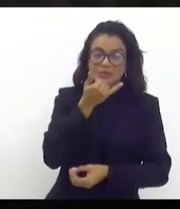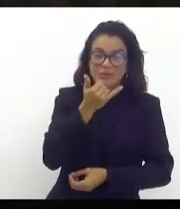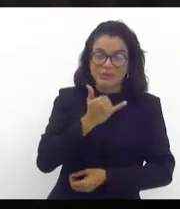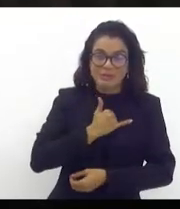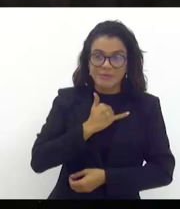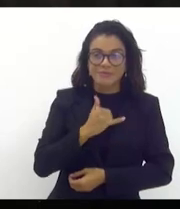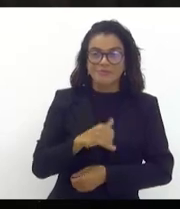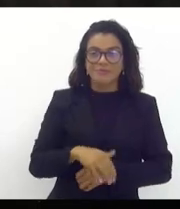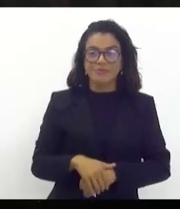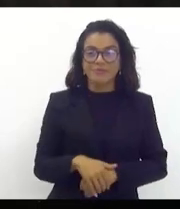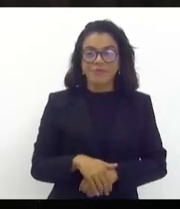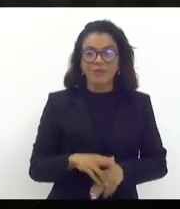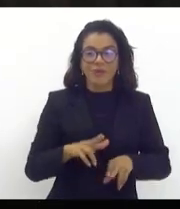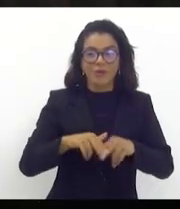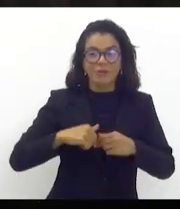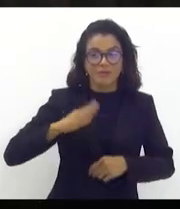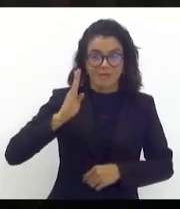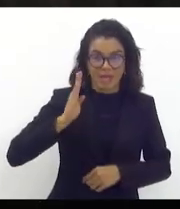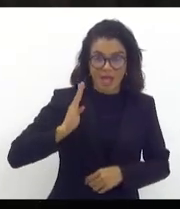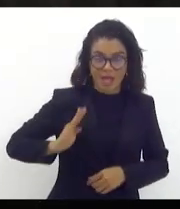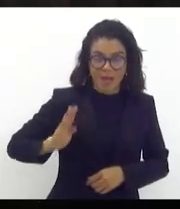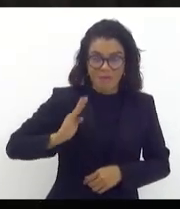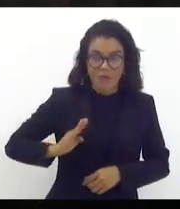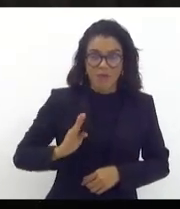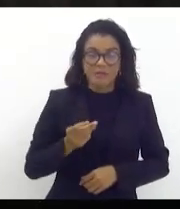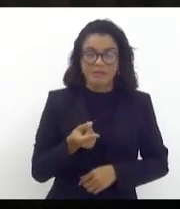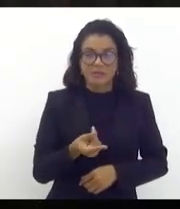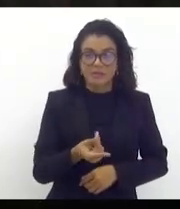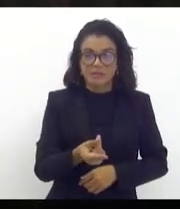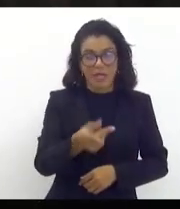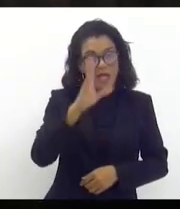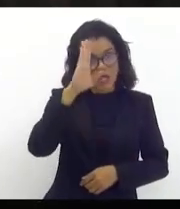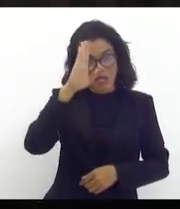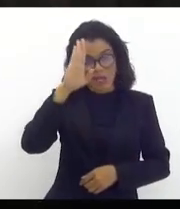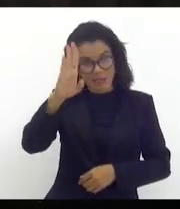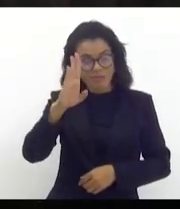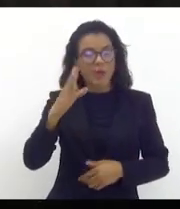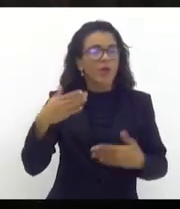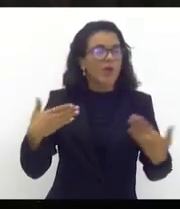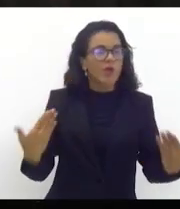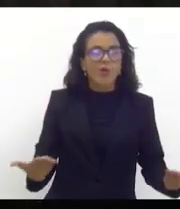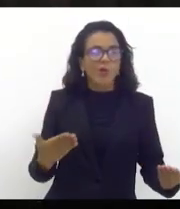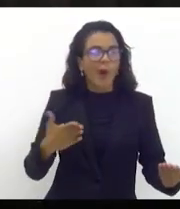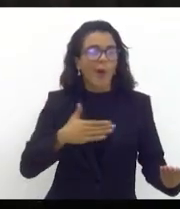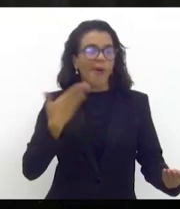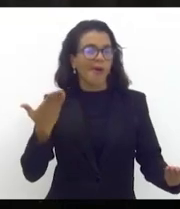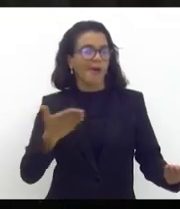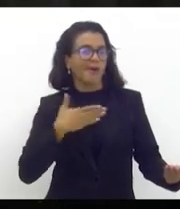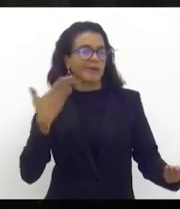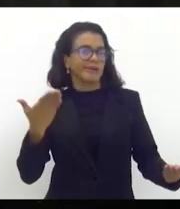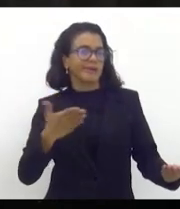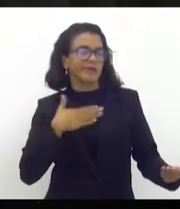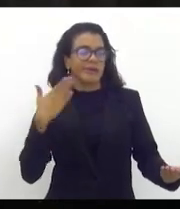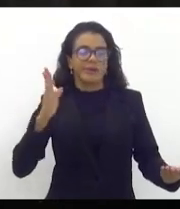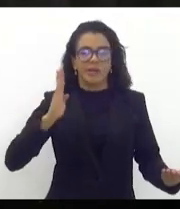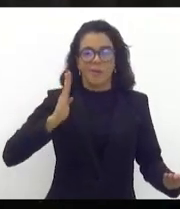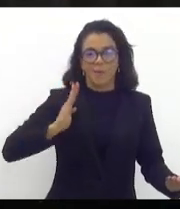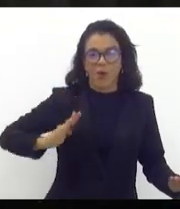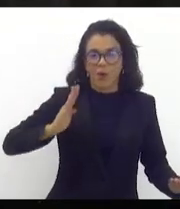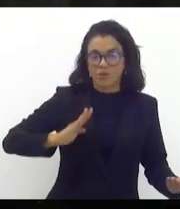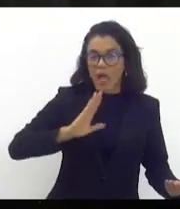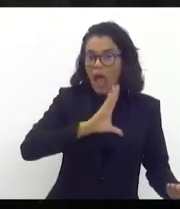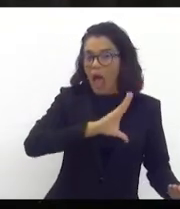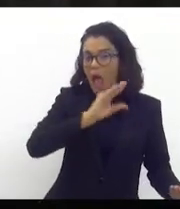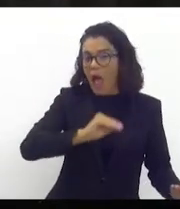por isso a bolsa permanência é fundamental. E qual é a nossa surpresa com a bolsa permanência atrasada